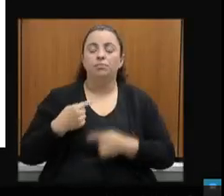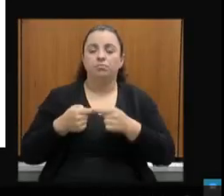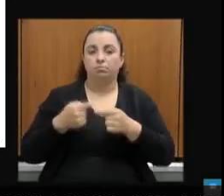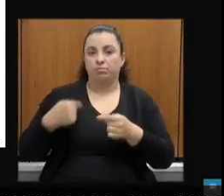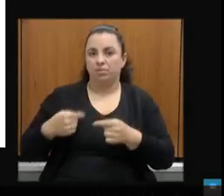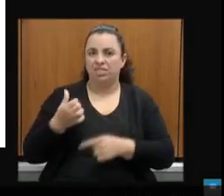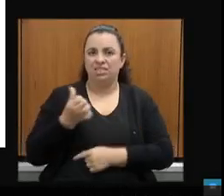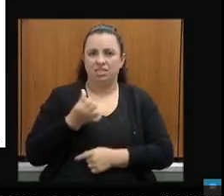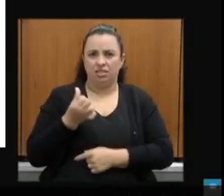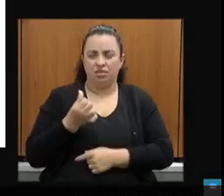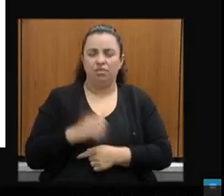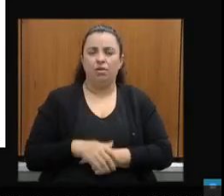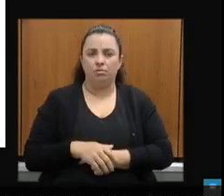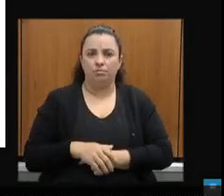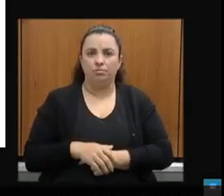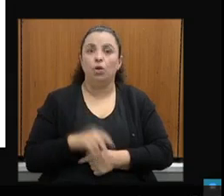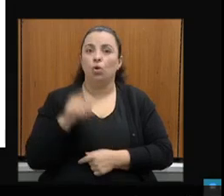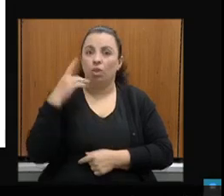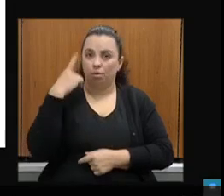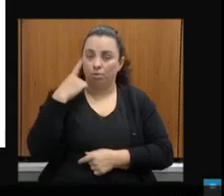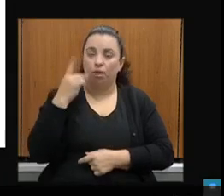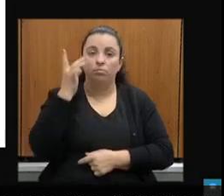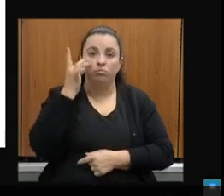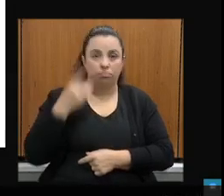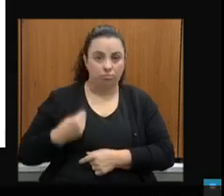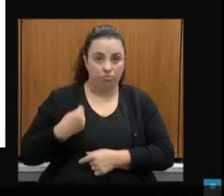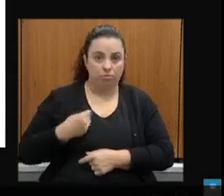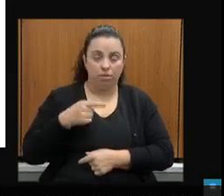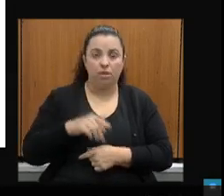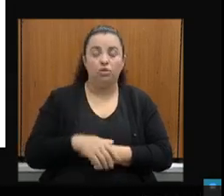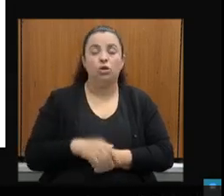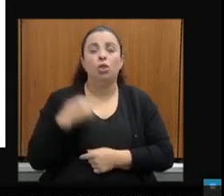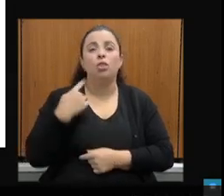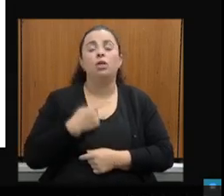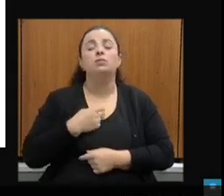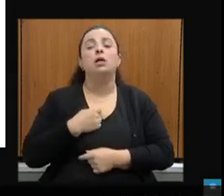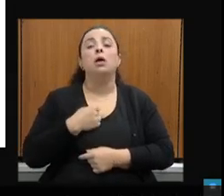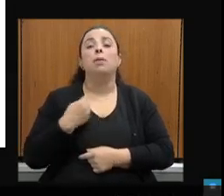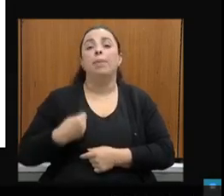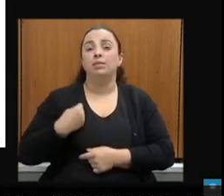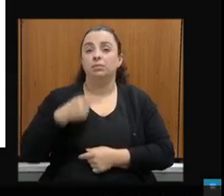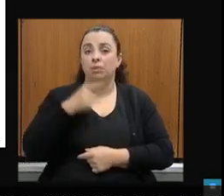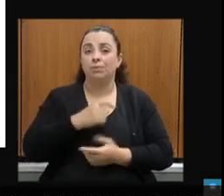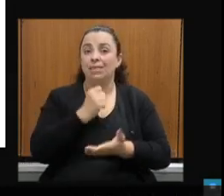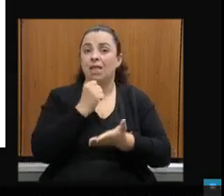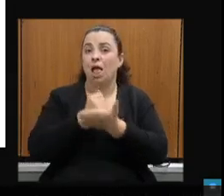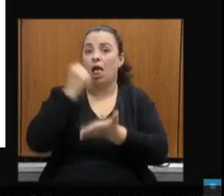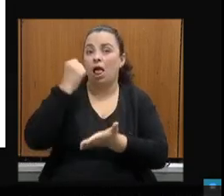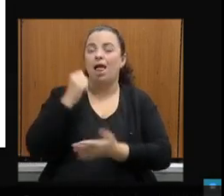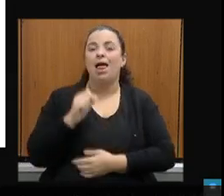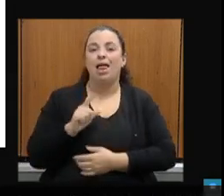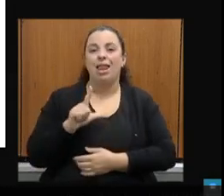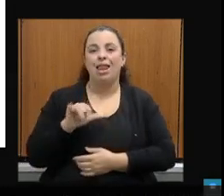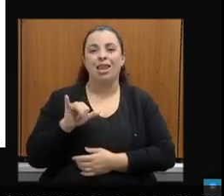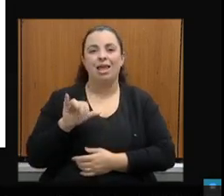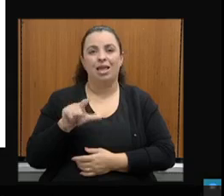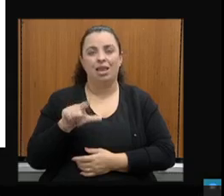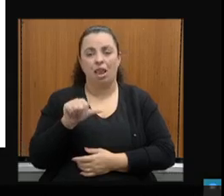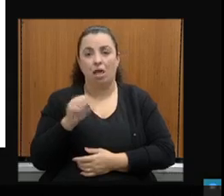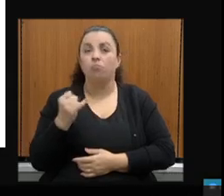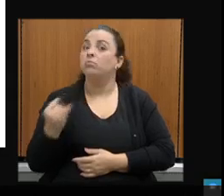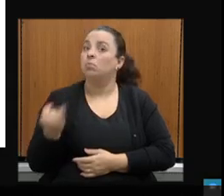é nós participamos desse leilão leilão com investimento muito importante em Minas participamos